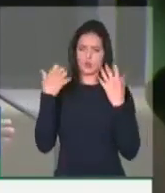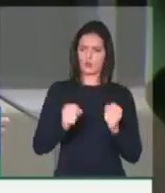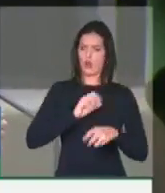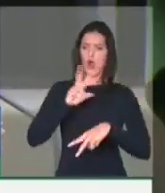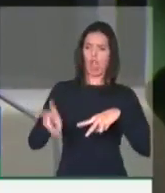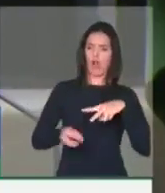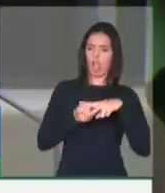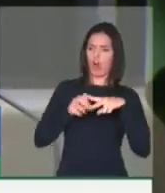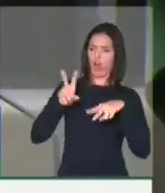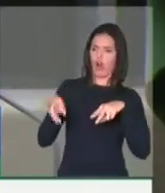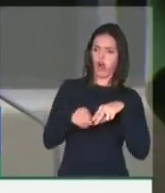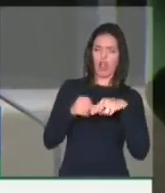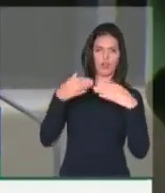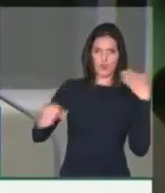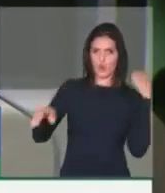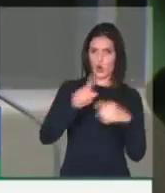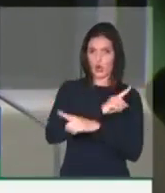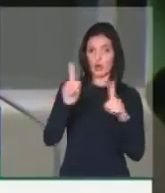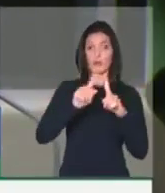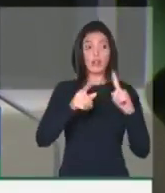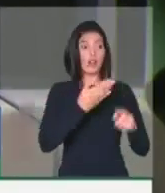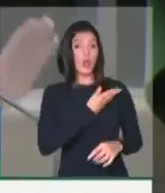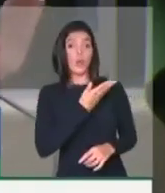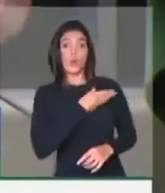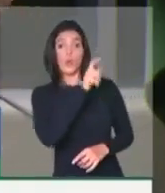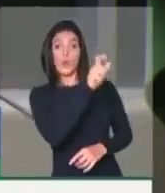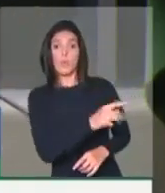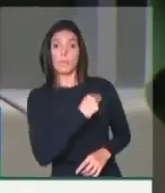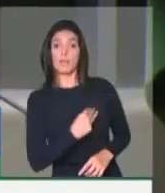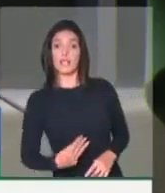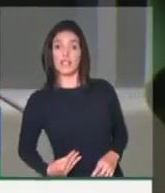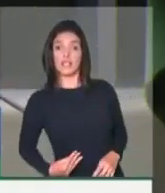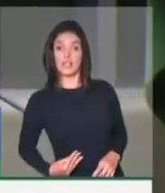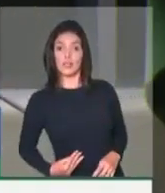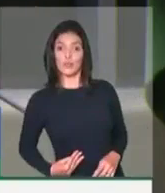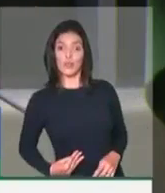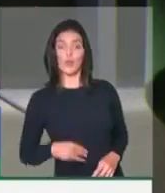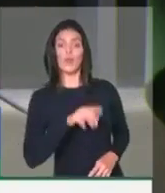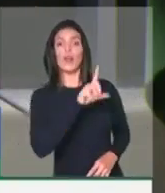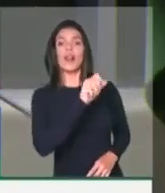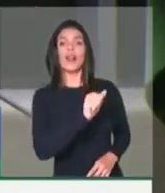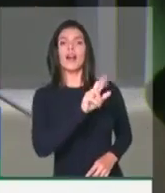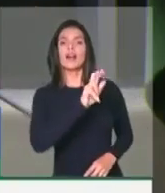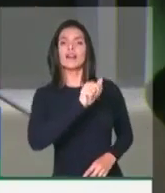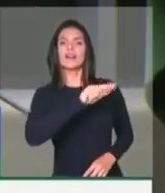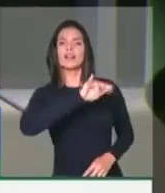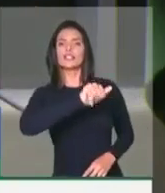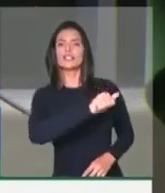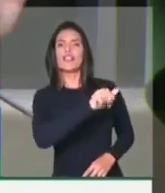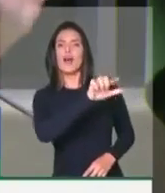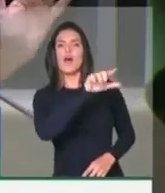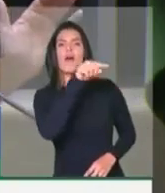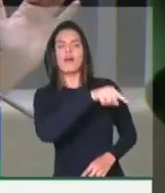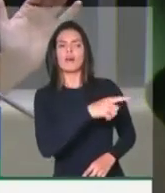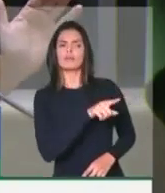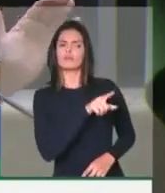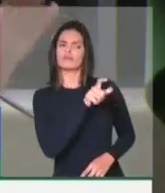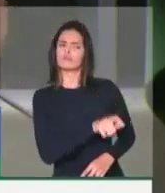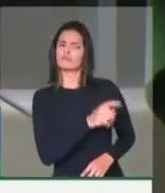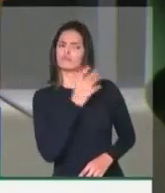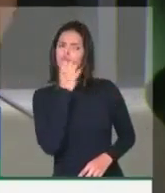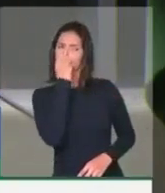corruptos notórios, colega do ministro do Laranjal, e no caso do ministro do Laranjal tem um silêncio,